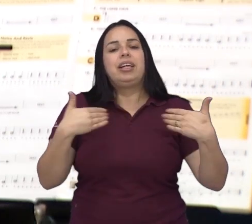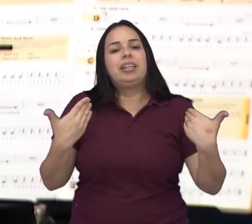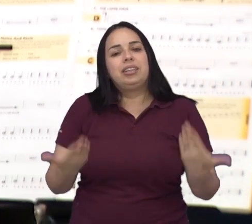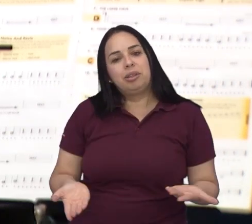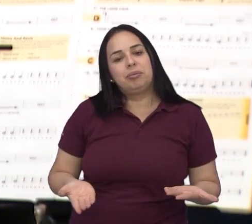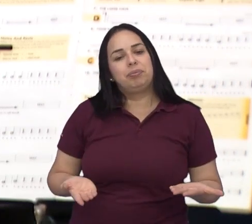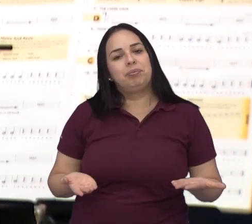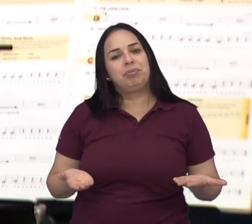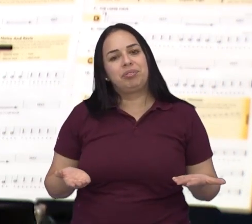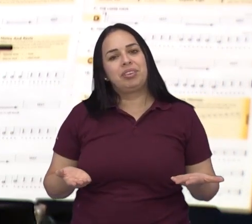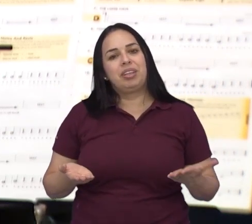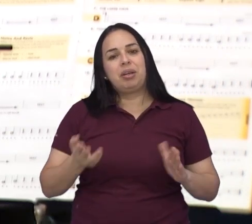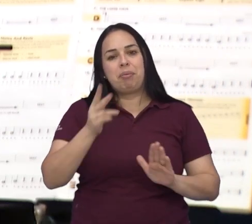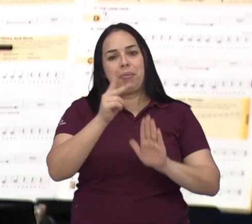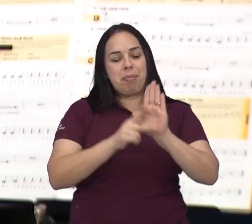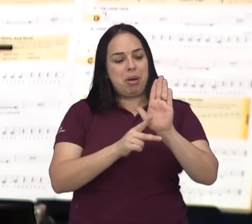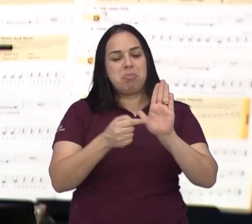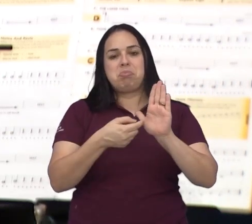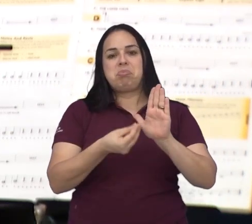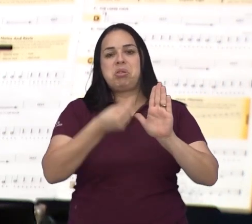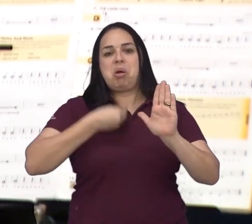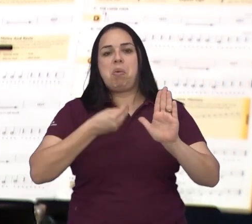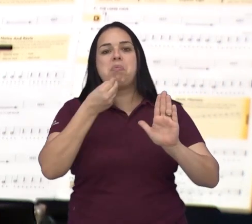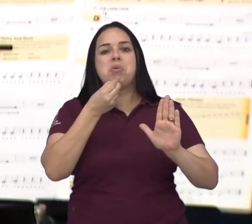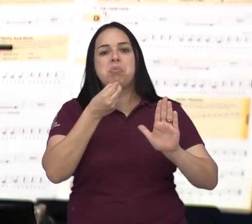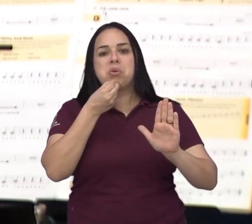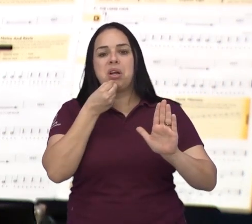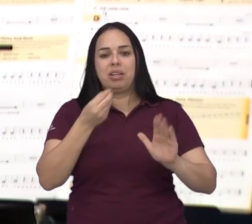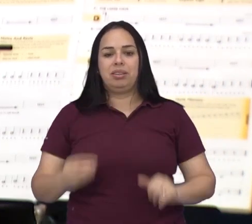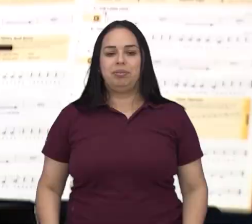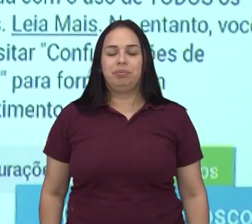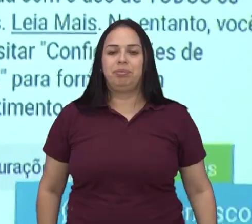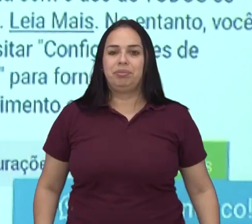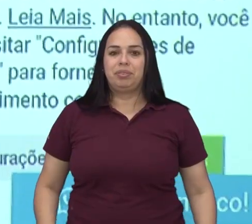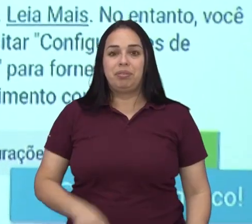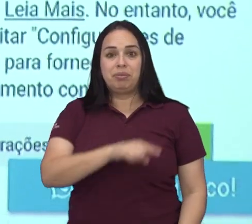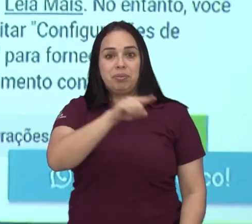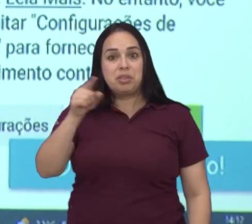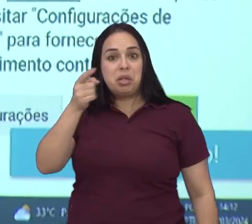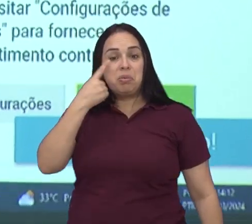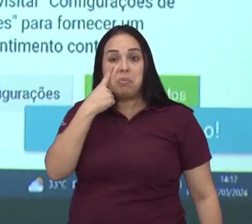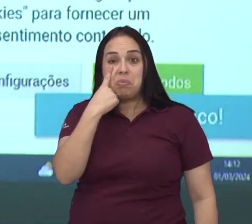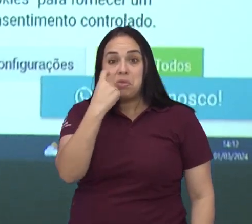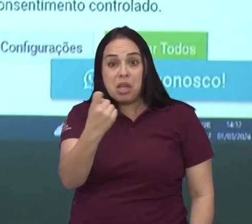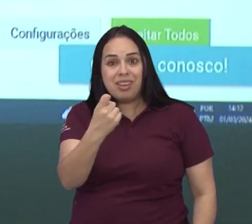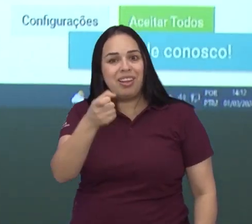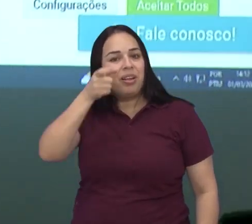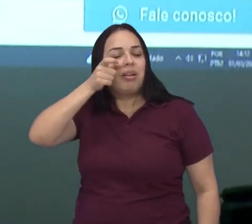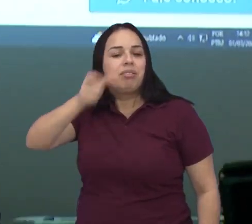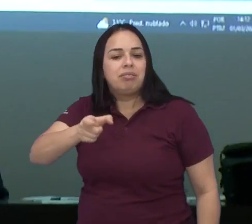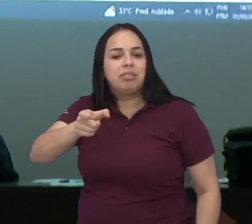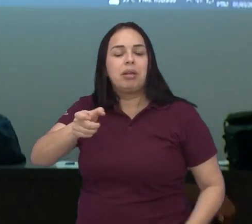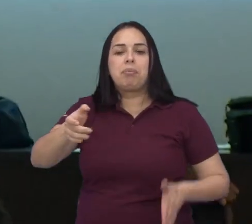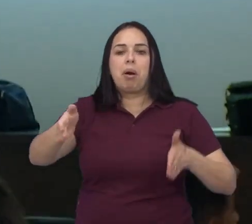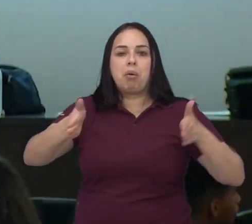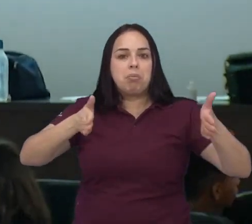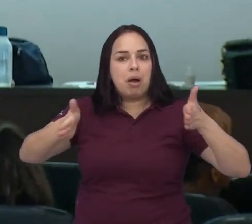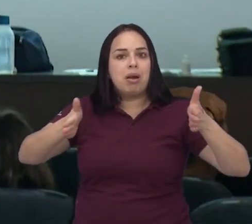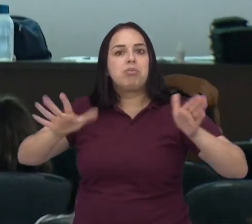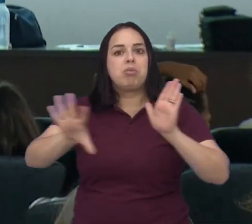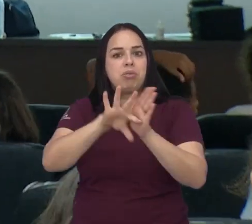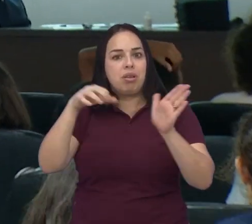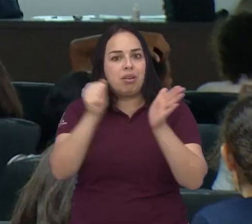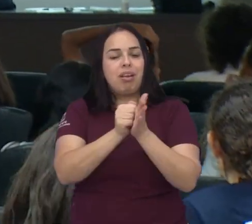então o Guri, ele me levou a lugares onde eu nunca imaginaria, sabe? Para quem se interessou, é possível acompanhar o período